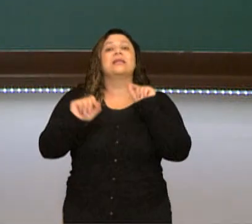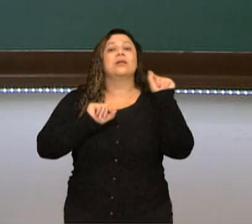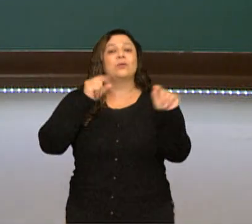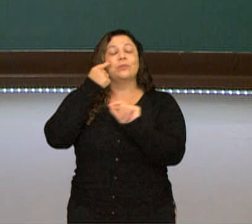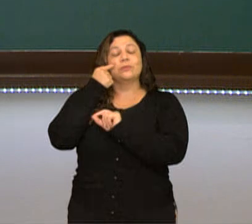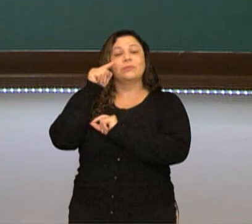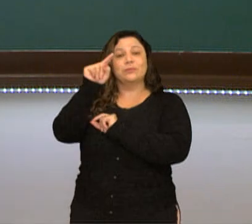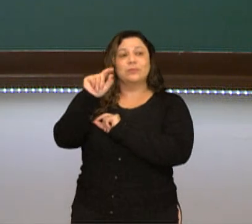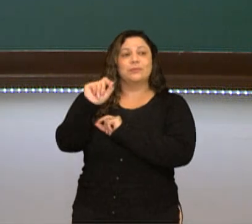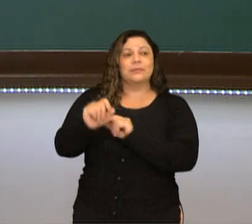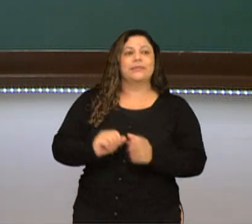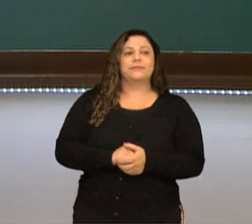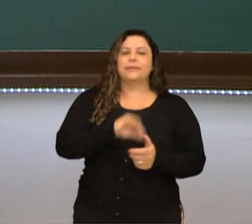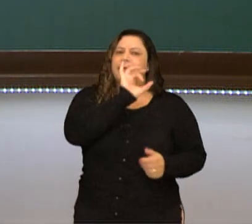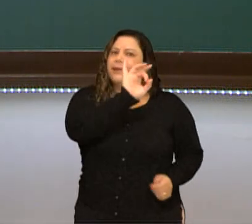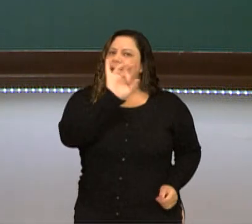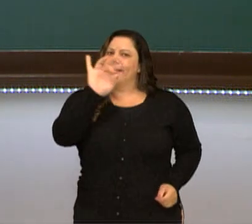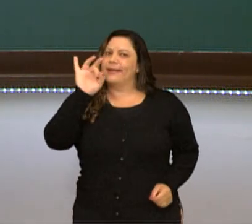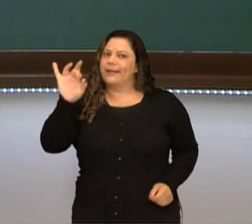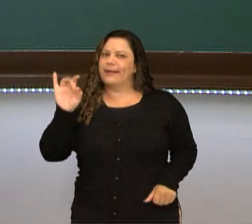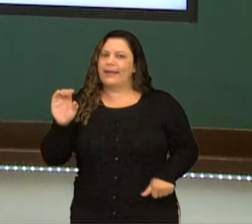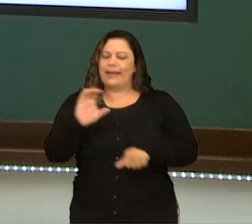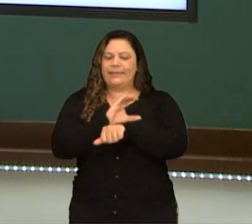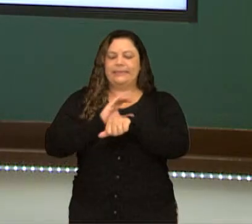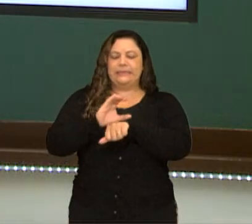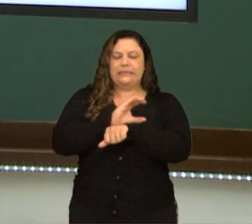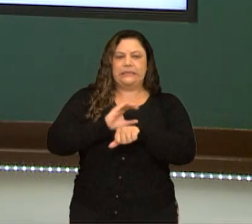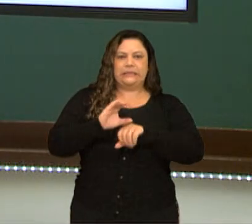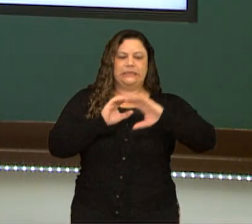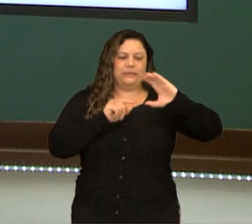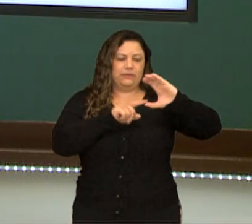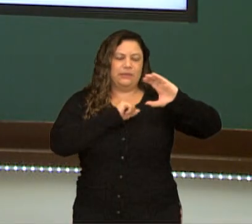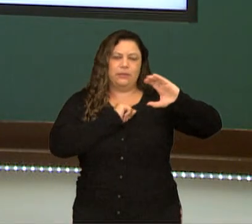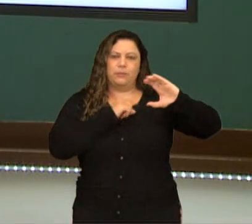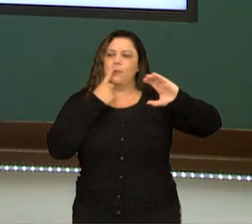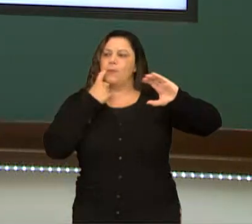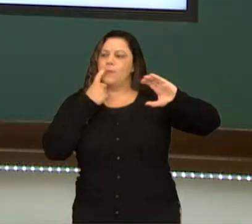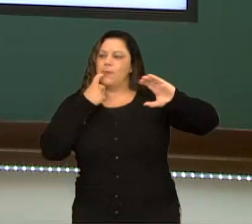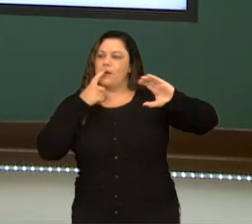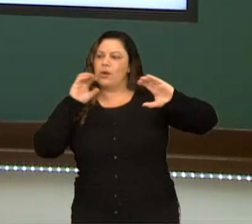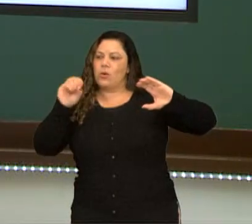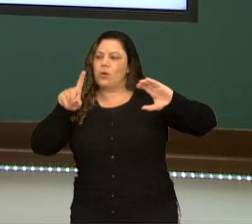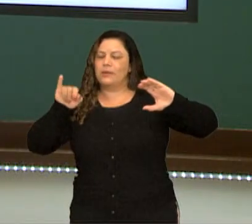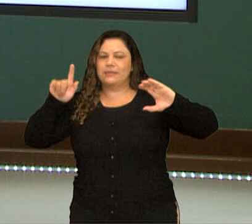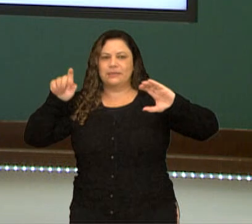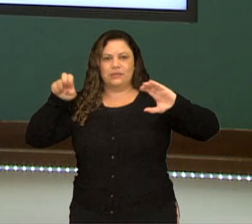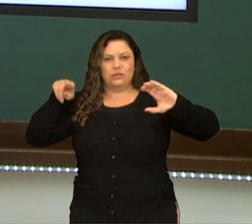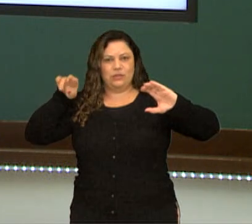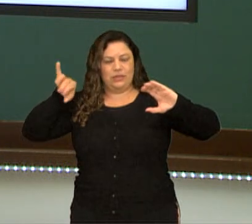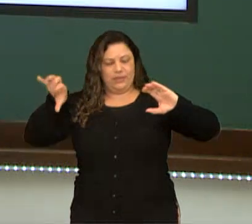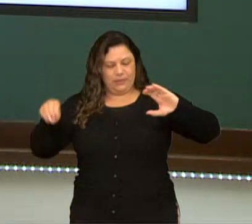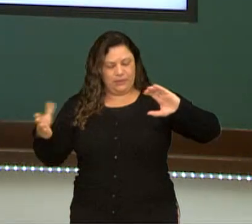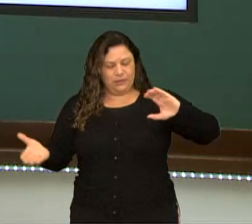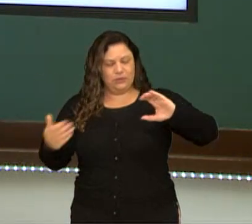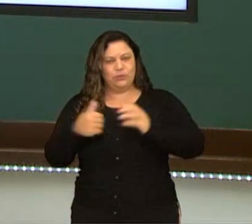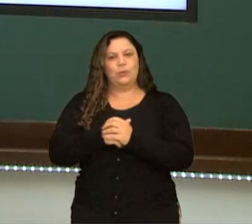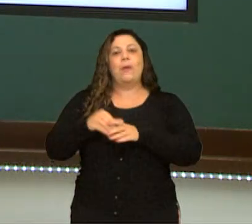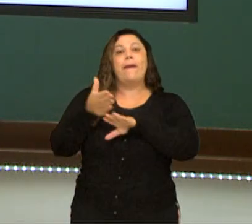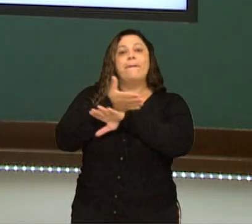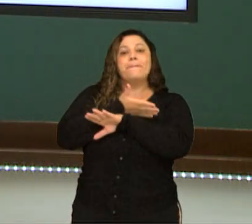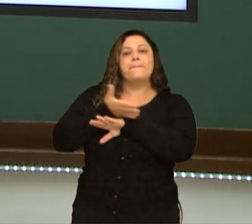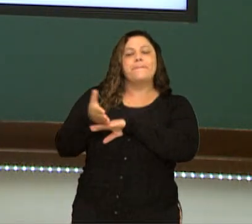ver. Cada bolinha cinza um carbono, cada bolinha vermelha um oxigênio, cada bolinha branca um